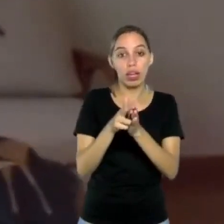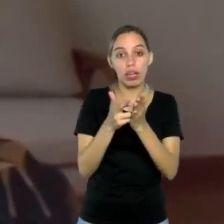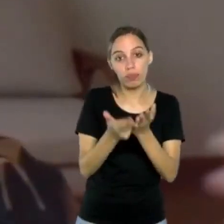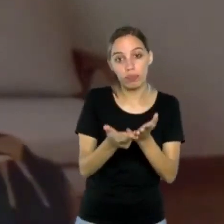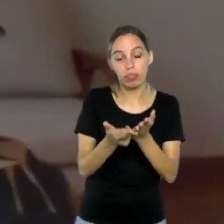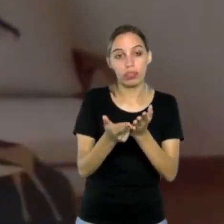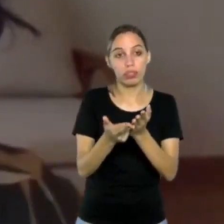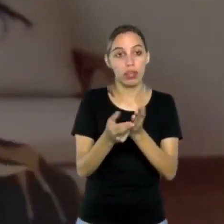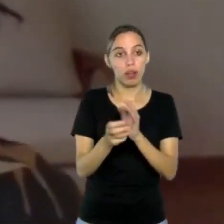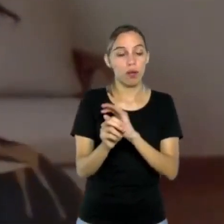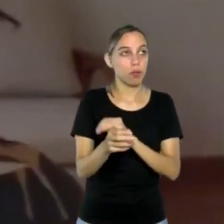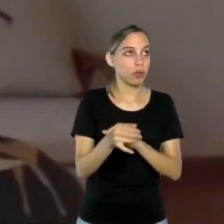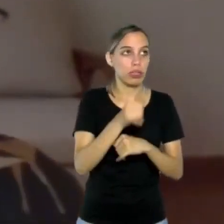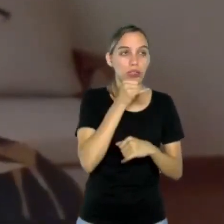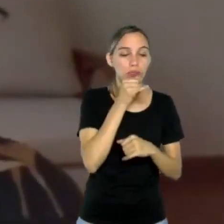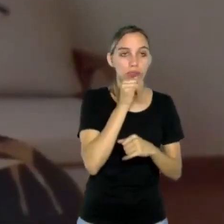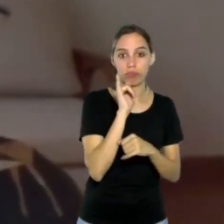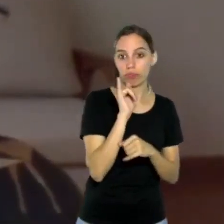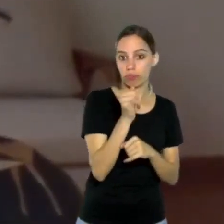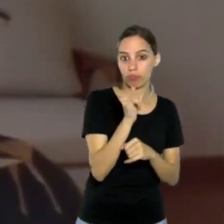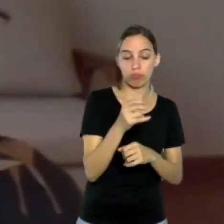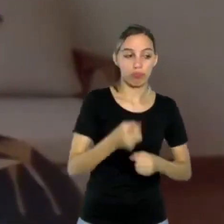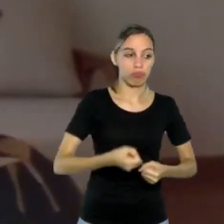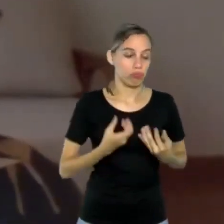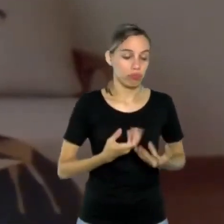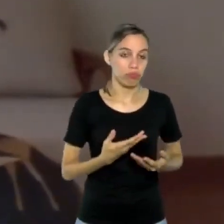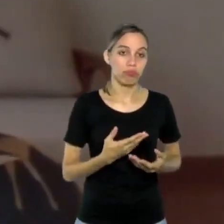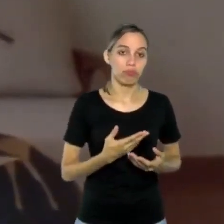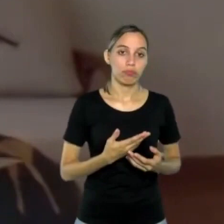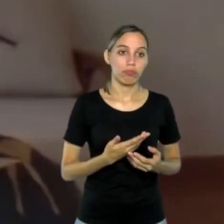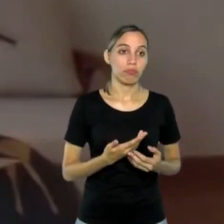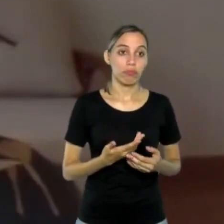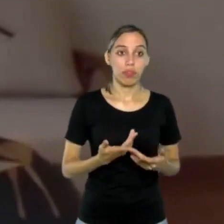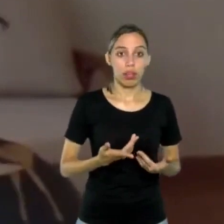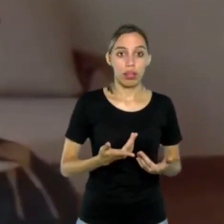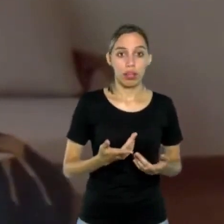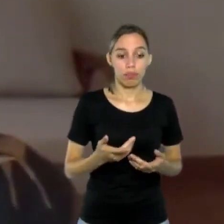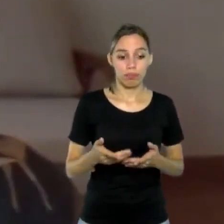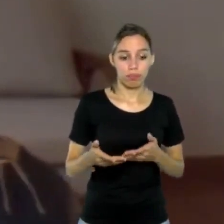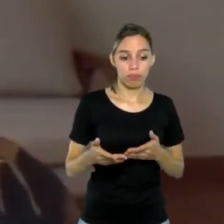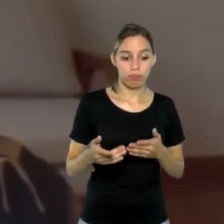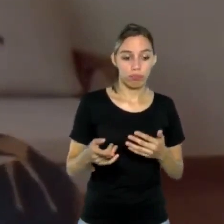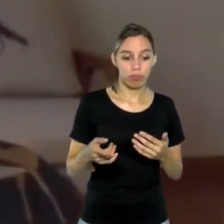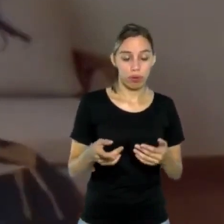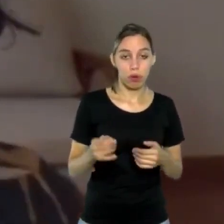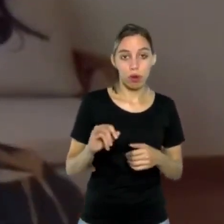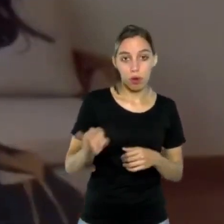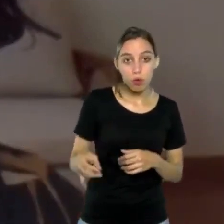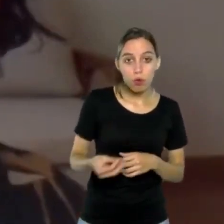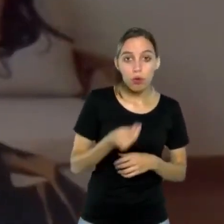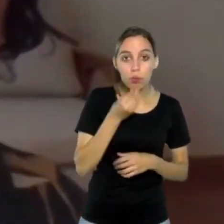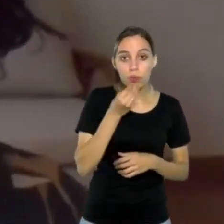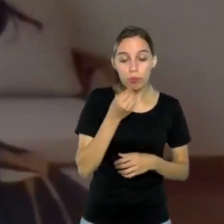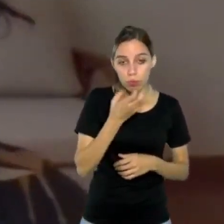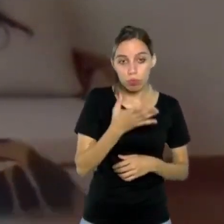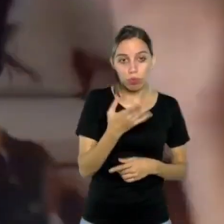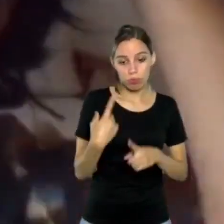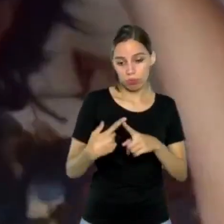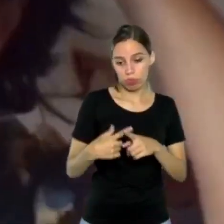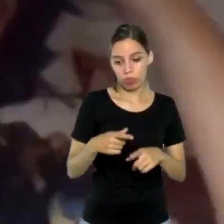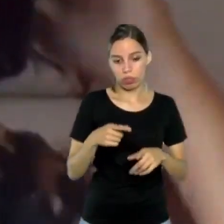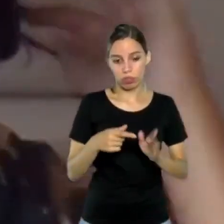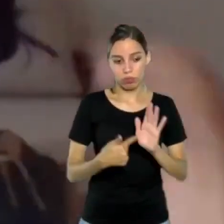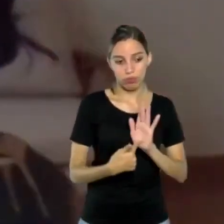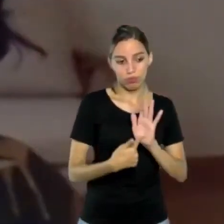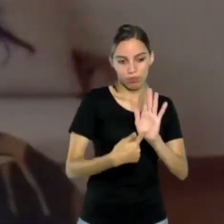um conto, poema. Então, acho que elas também são um caminho legal até para ter um portfólio, para dizer, olha, tem isso aqui já foi publicado, tem